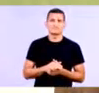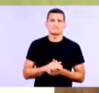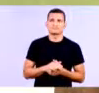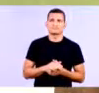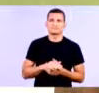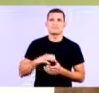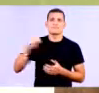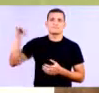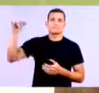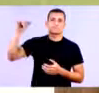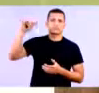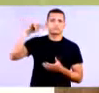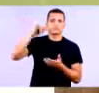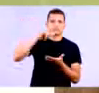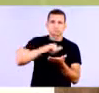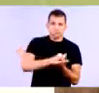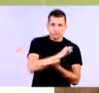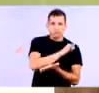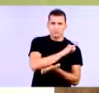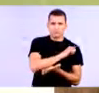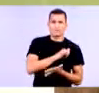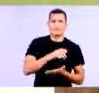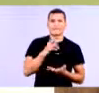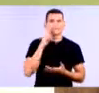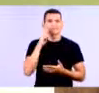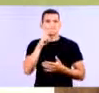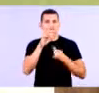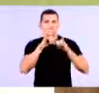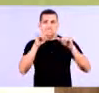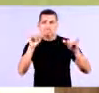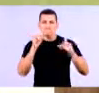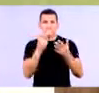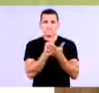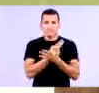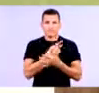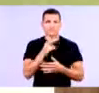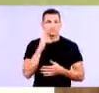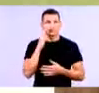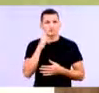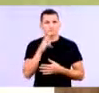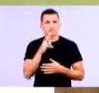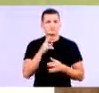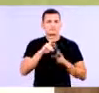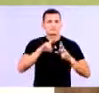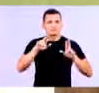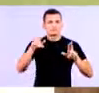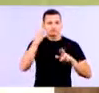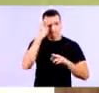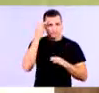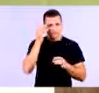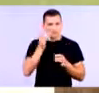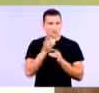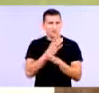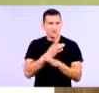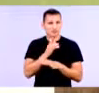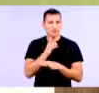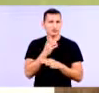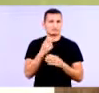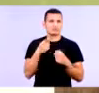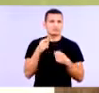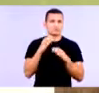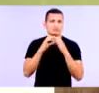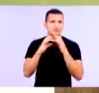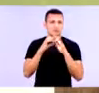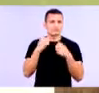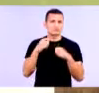nos acidentes aéreos, quando vê a notícia que aconteceu, a gente não vê tantas pessoas se preparando, né? Alguém tem que comunicar, alguém tem que